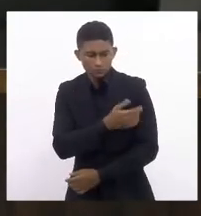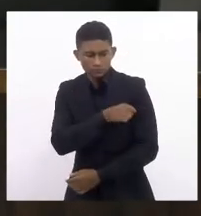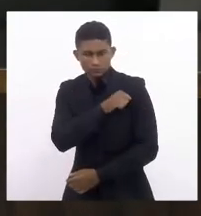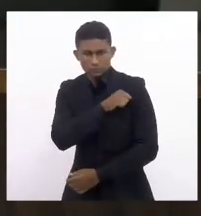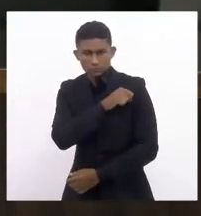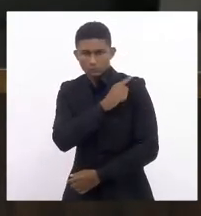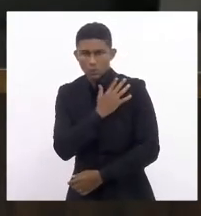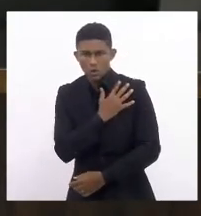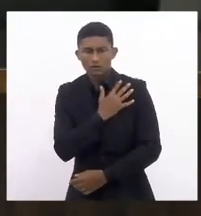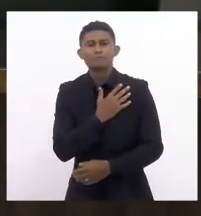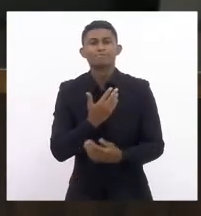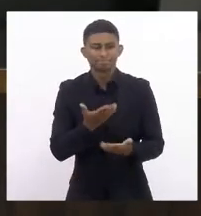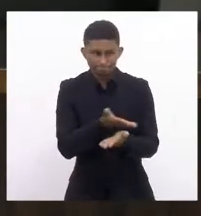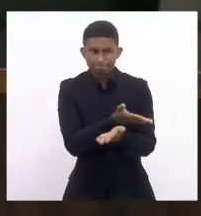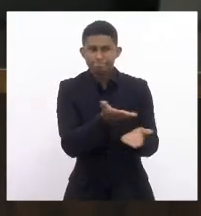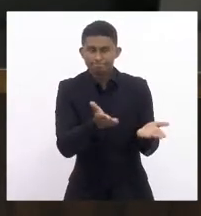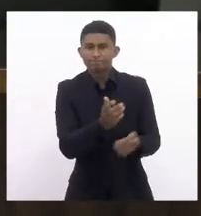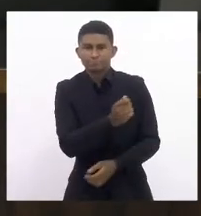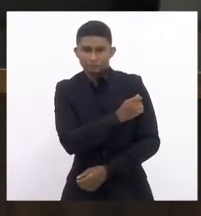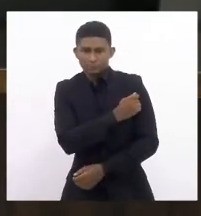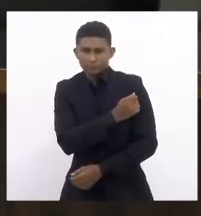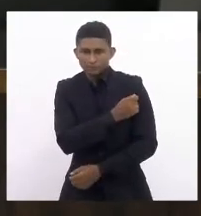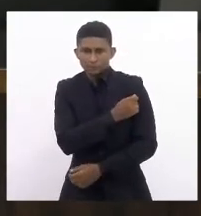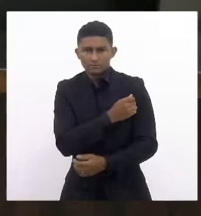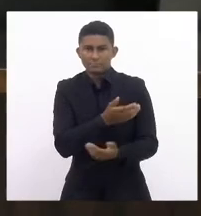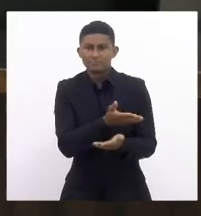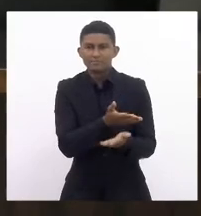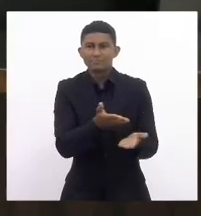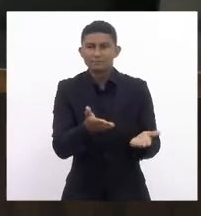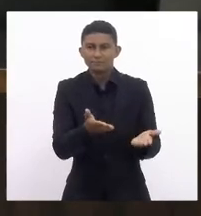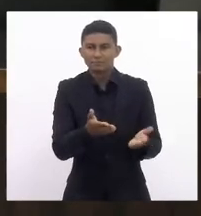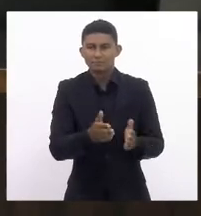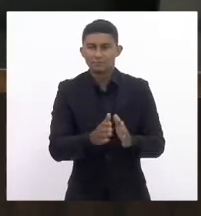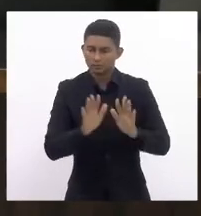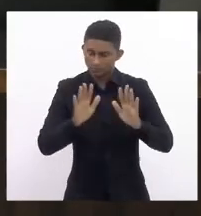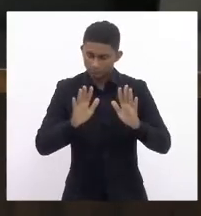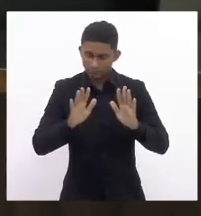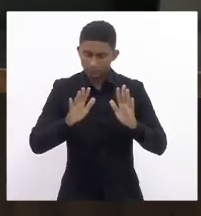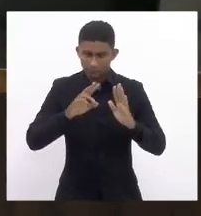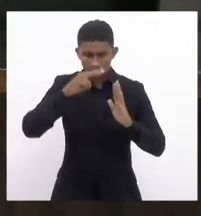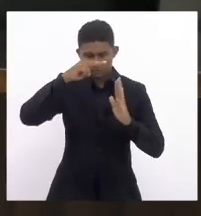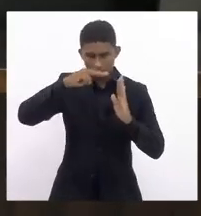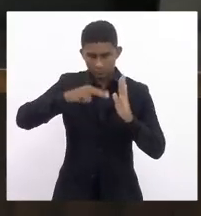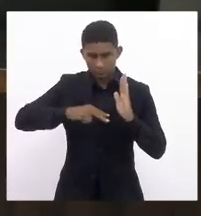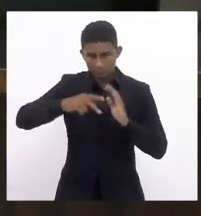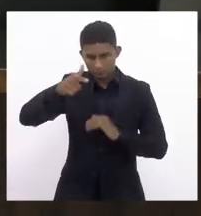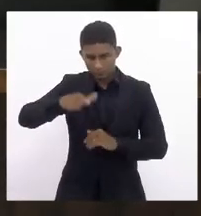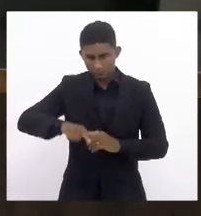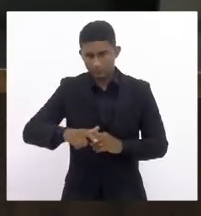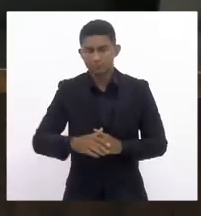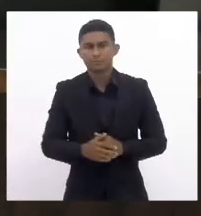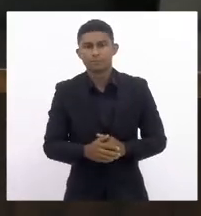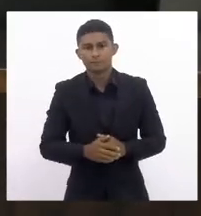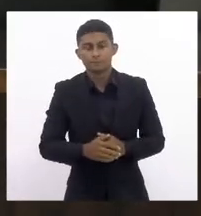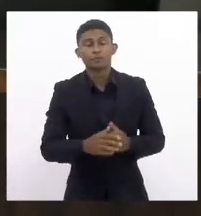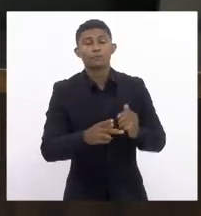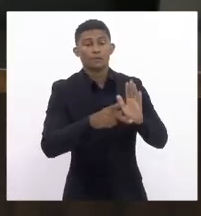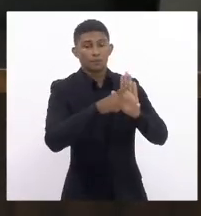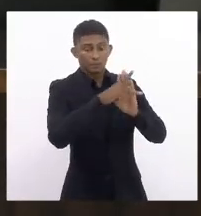que tem matriculados alunos com... Vamos ler de novo aqui. Para discutir. Projeto de